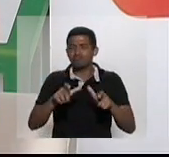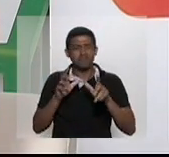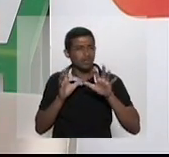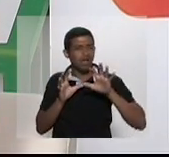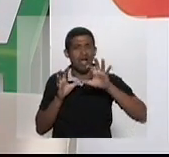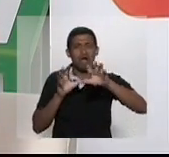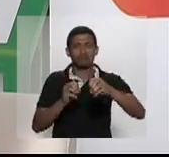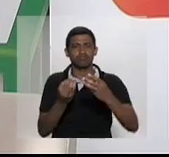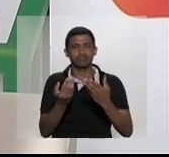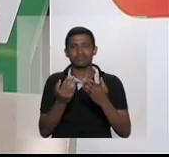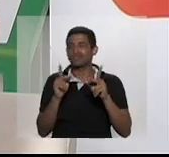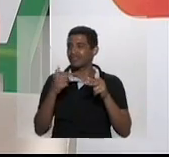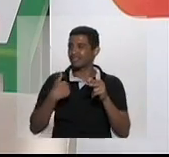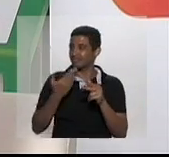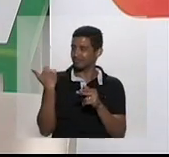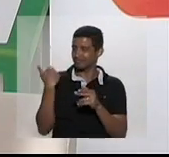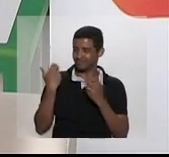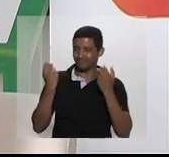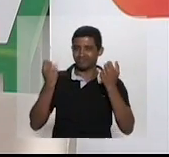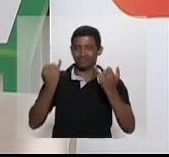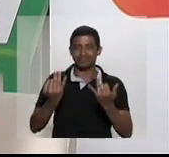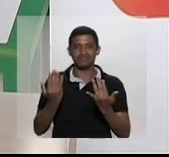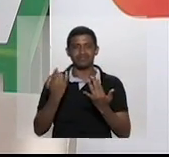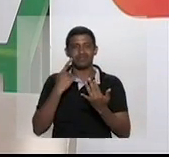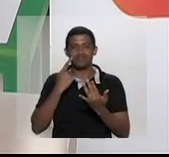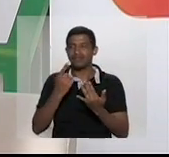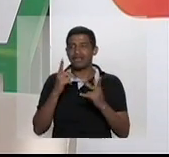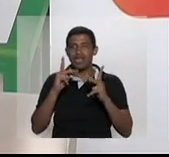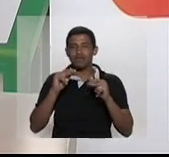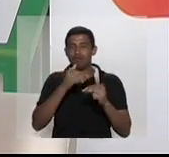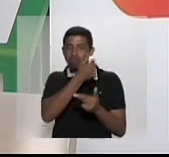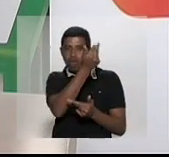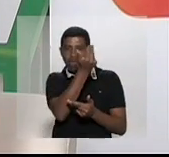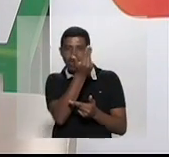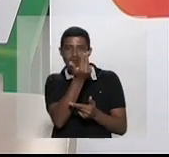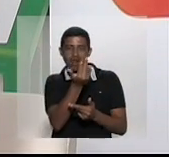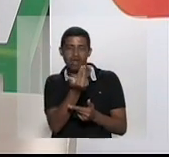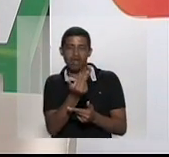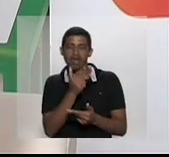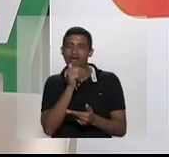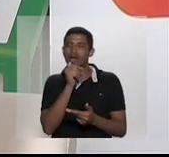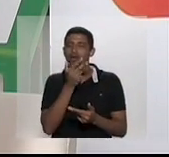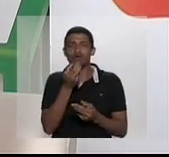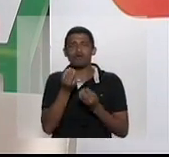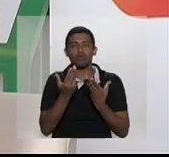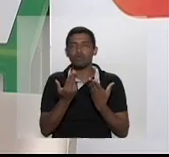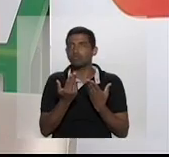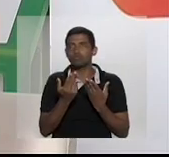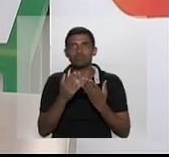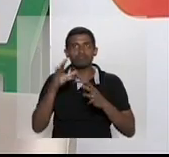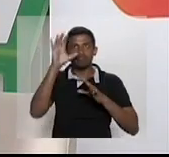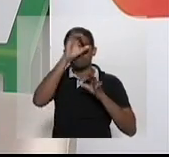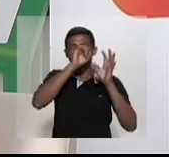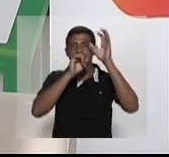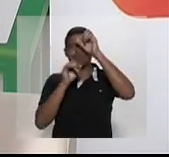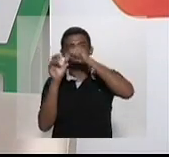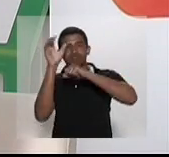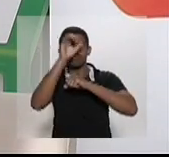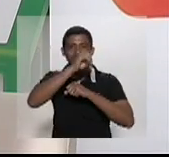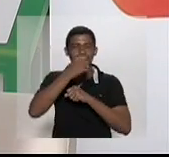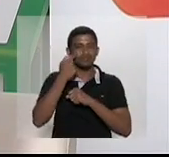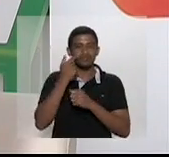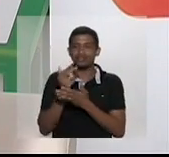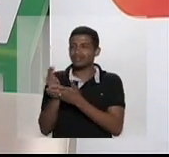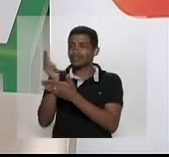né, vem nisso que eu já tinha falado anteriormente, né, que é esse mergulho nessa espiritualidade, nesse lugar